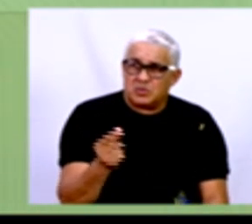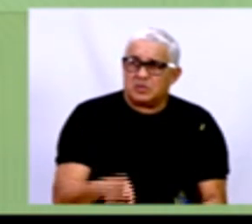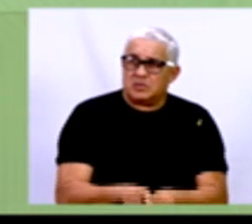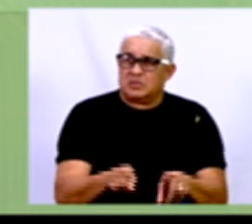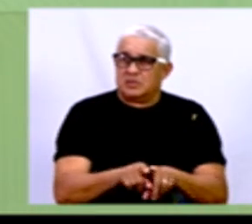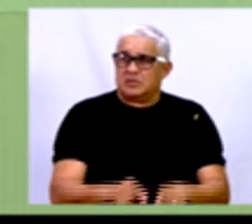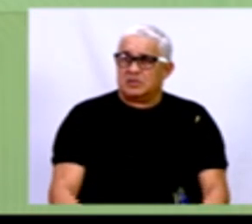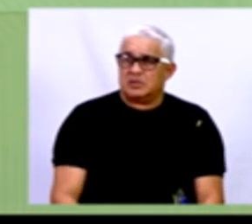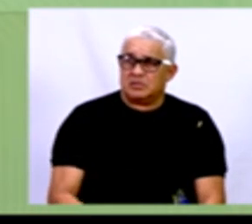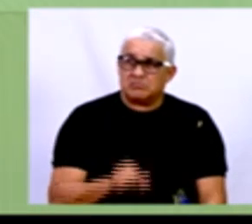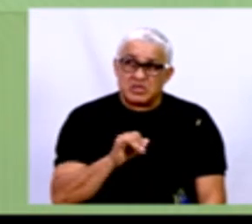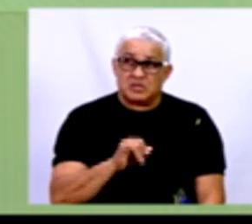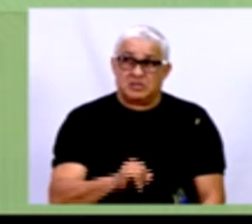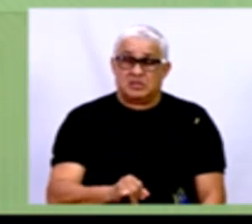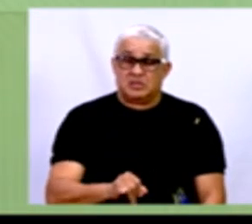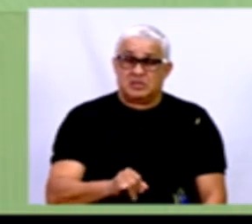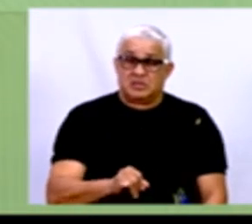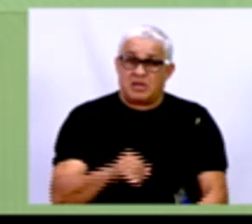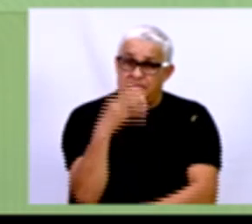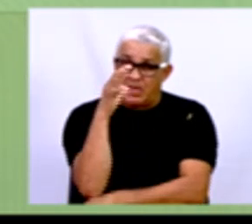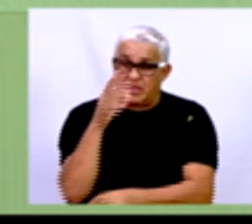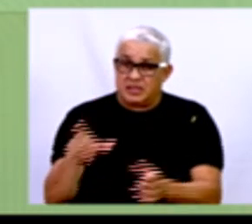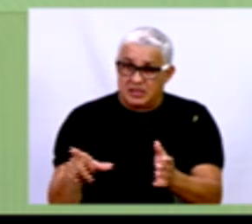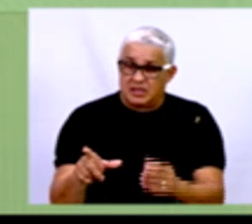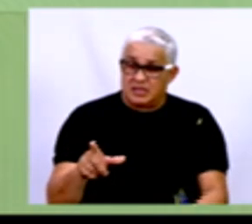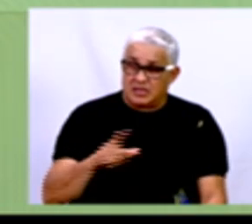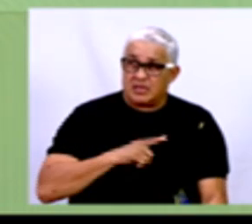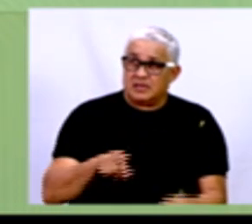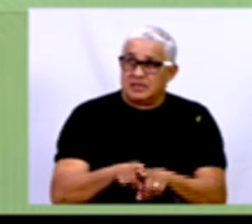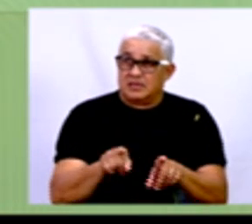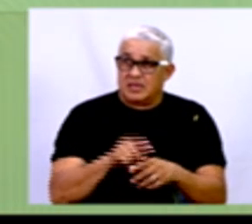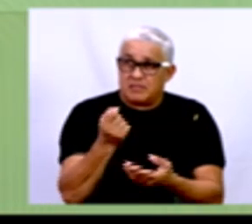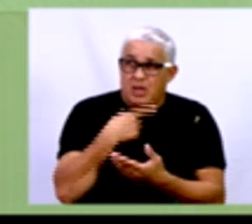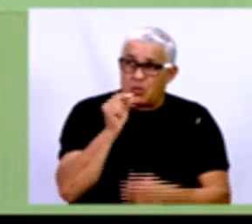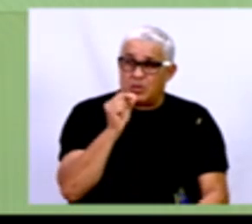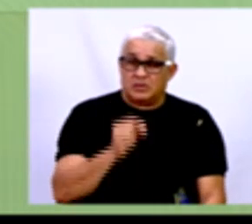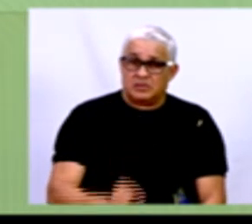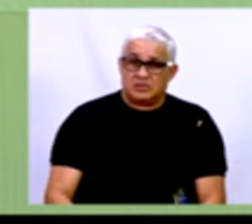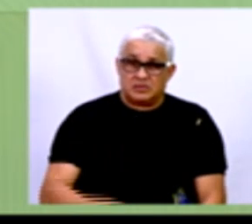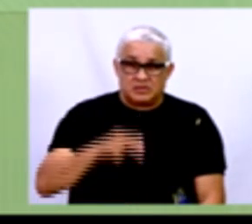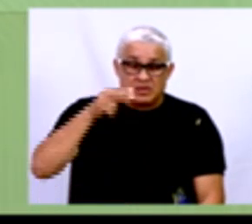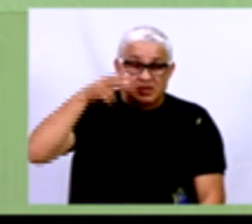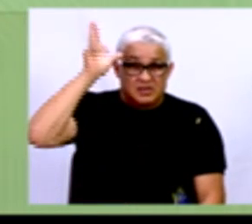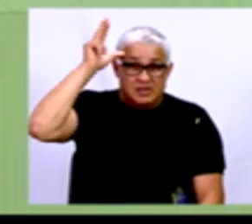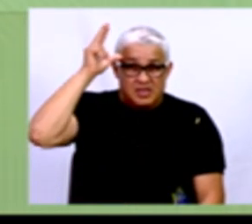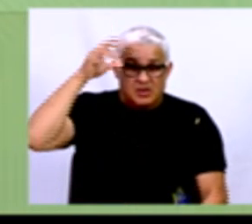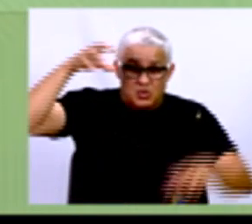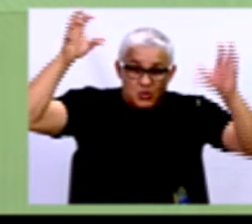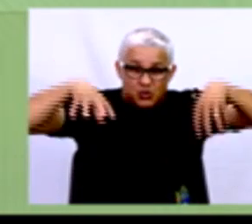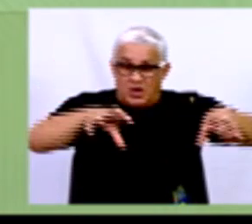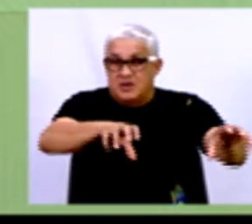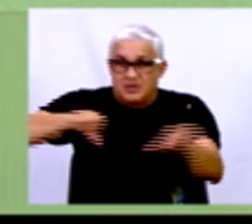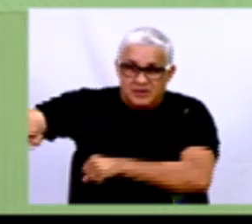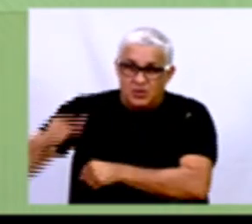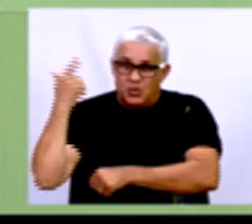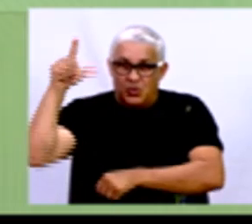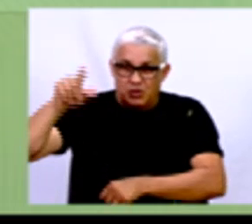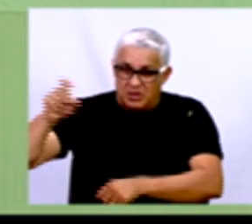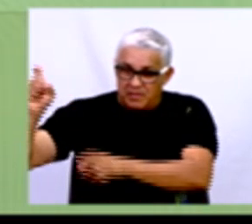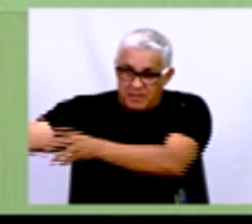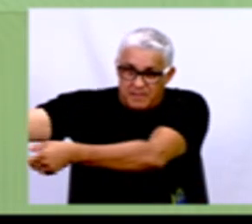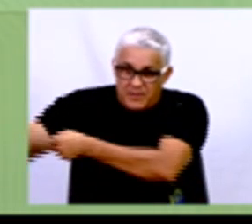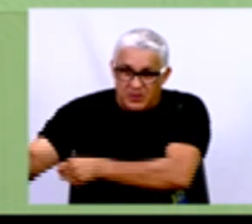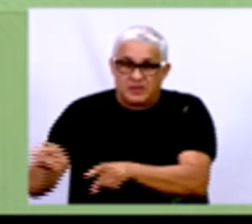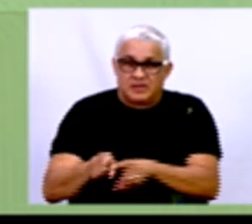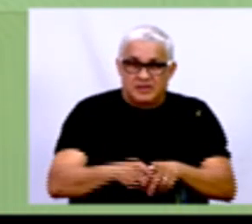se levavam tábua, o remédio era tirar o cavalo da chuva e ir pregar em outra freguesia. Os